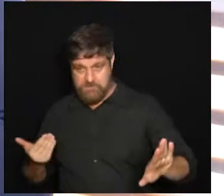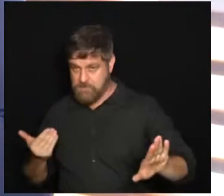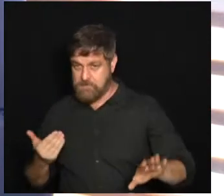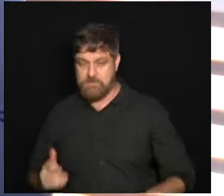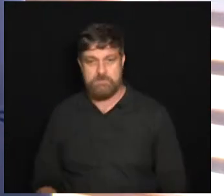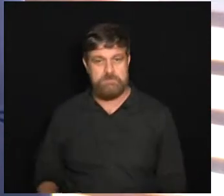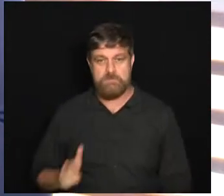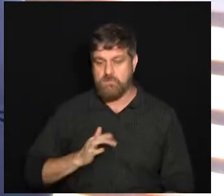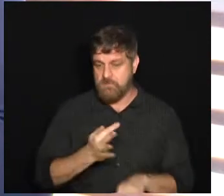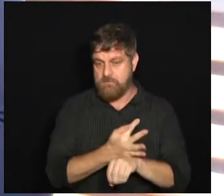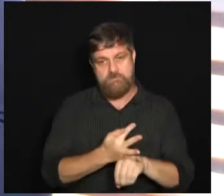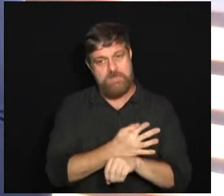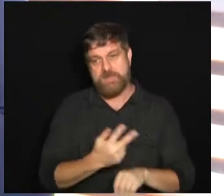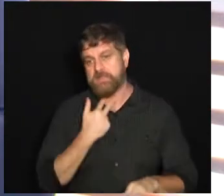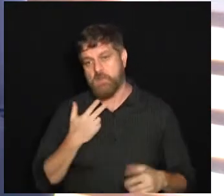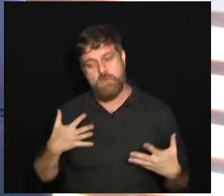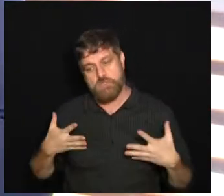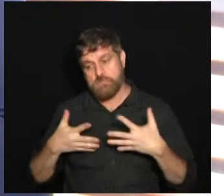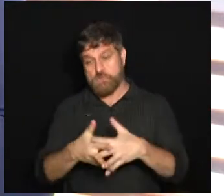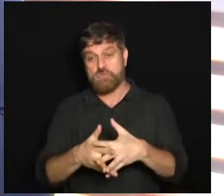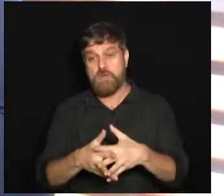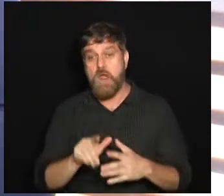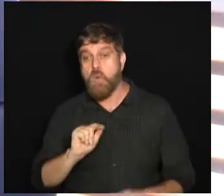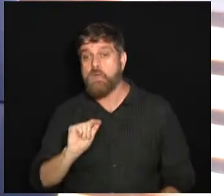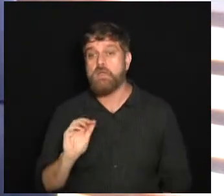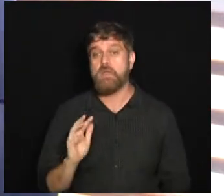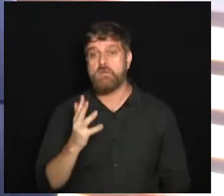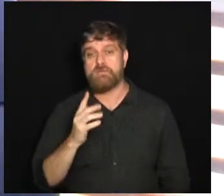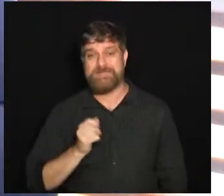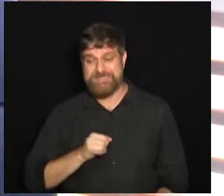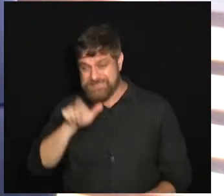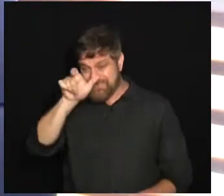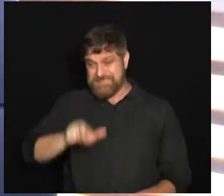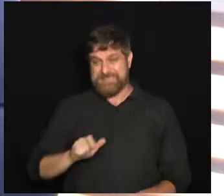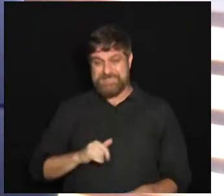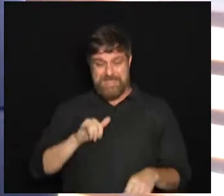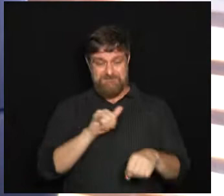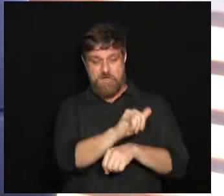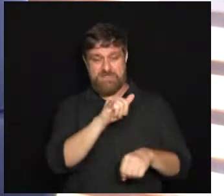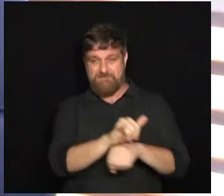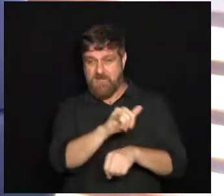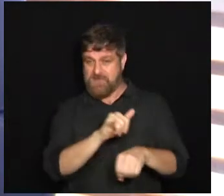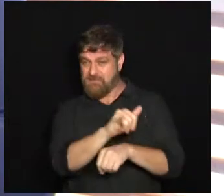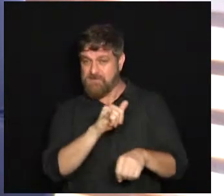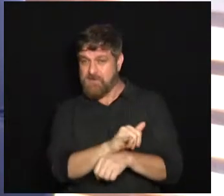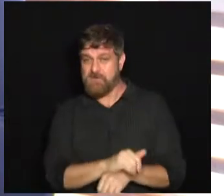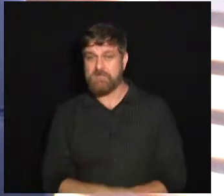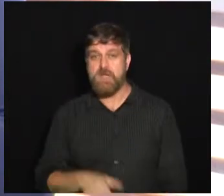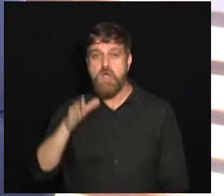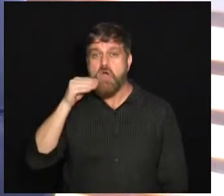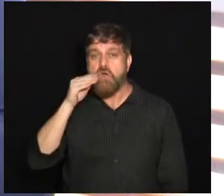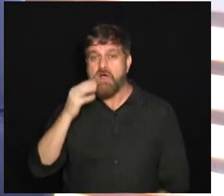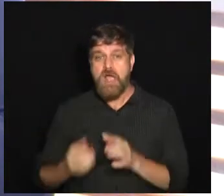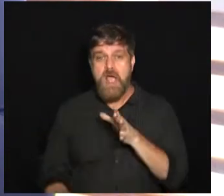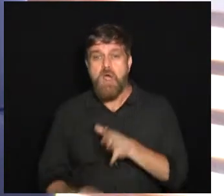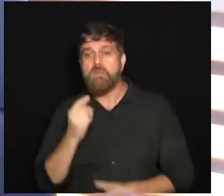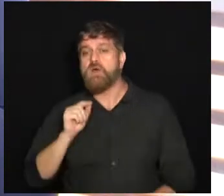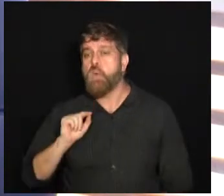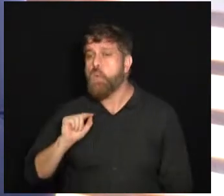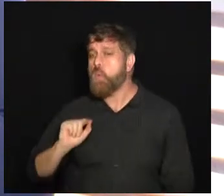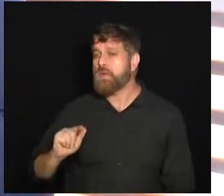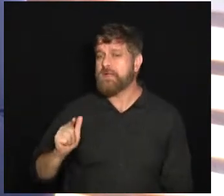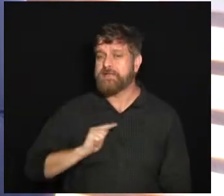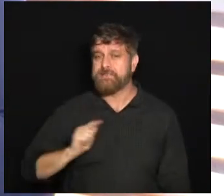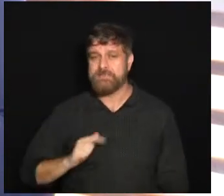de trabalho com férias. O que acontece é que se ele falta determinado período, ele acaba gerando como reflexo